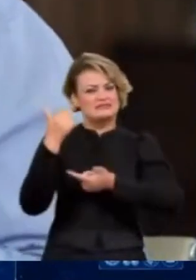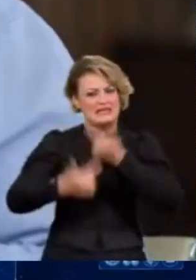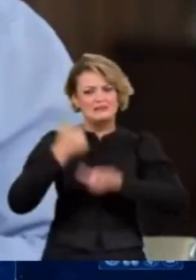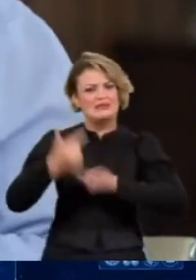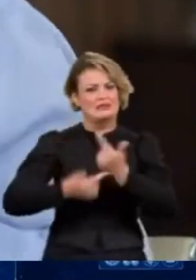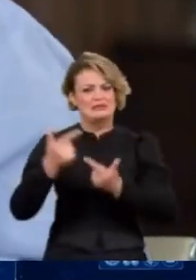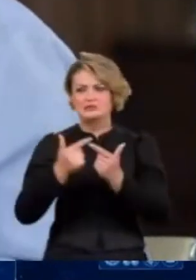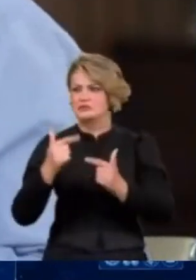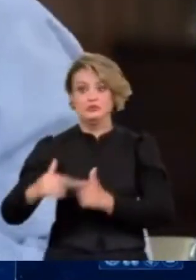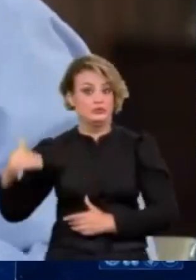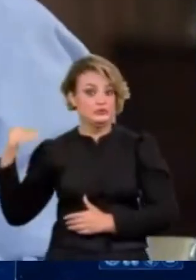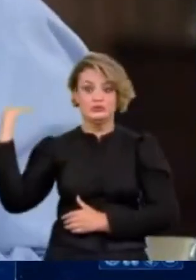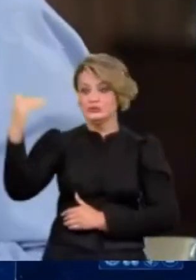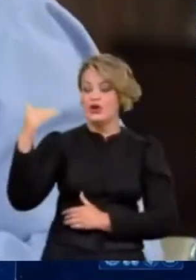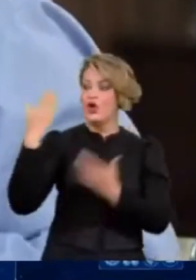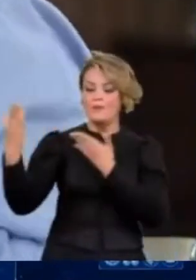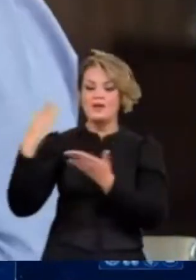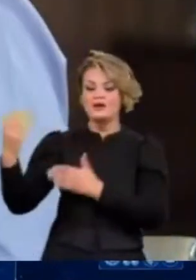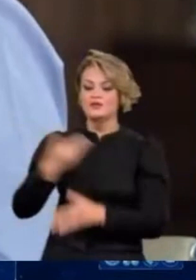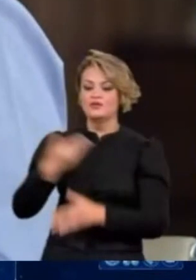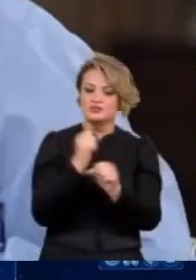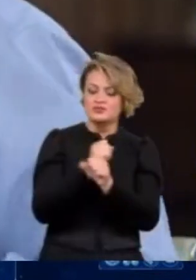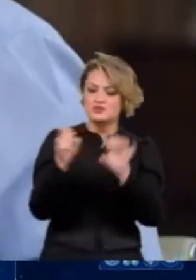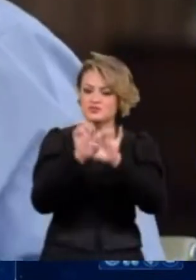porque nós encontramos o país destruído